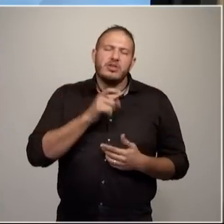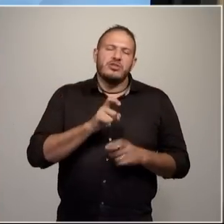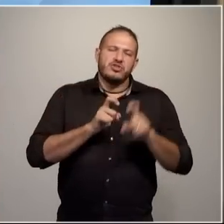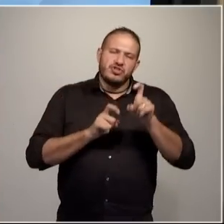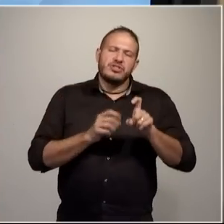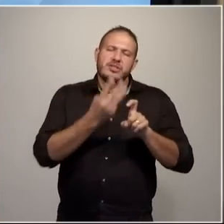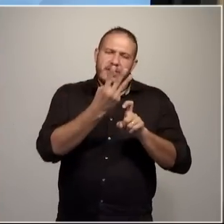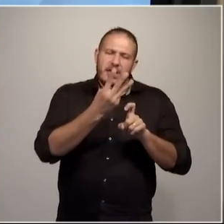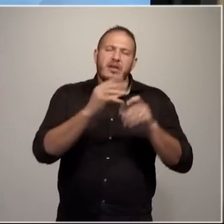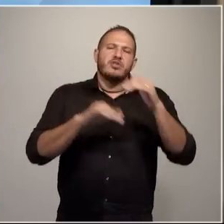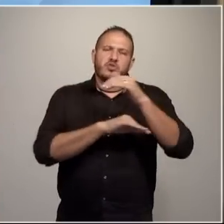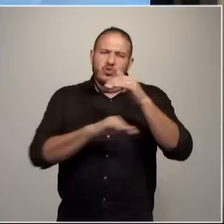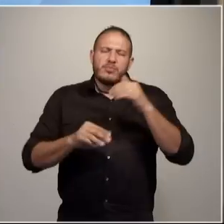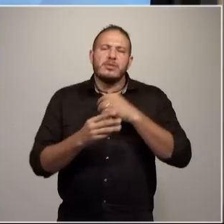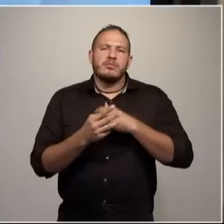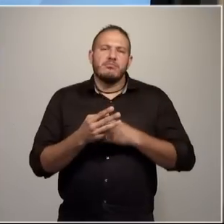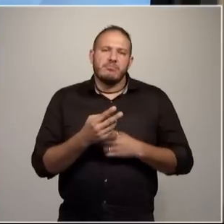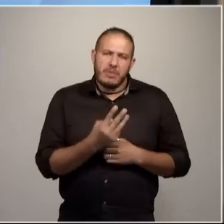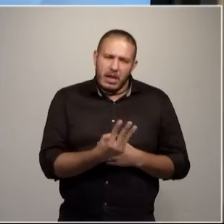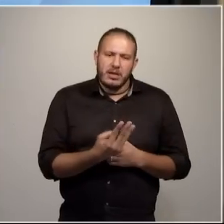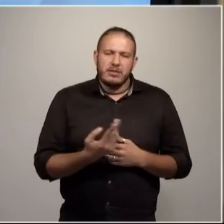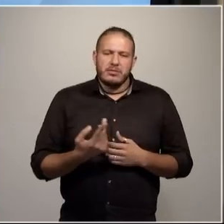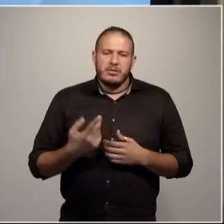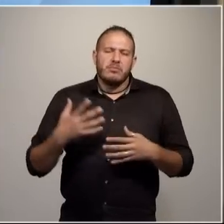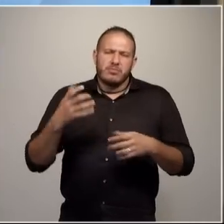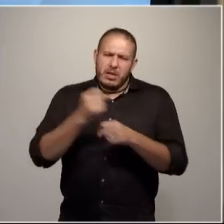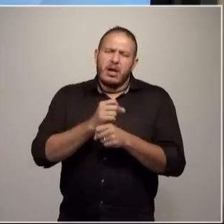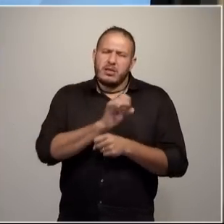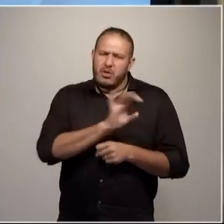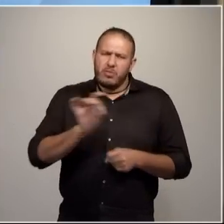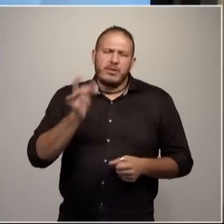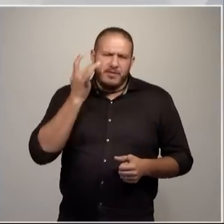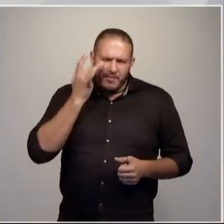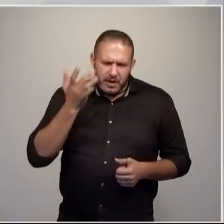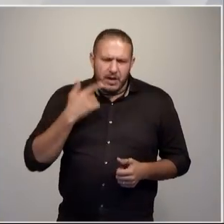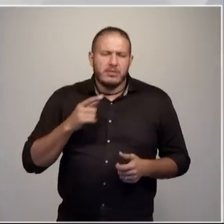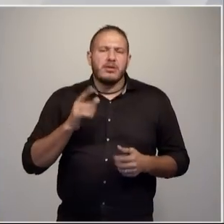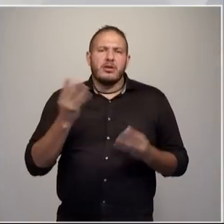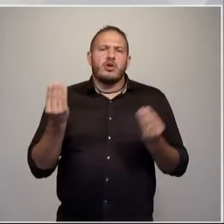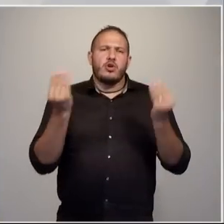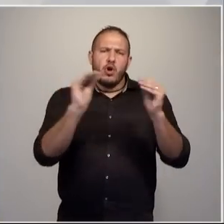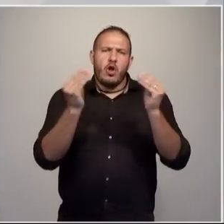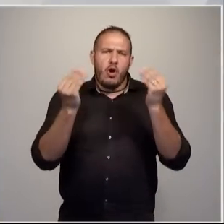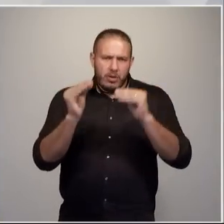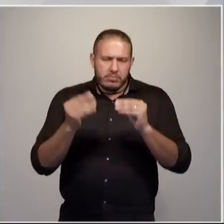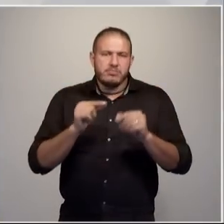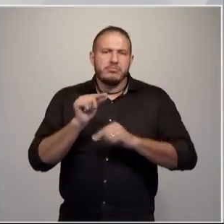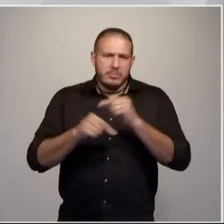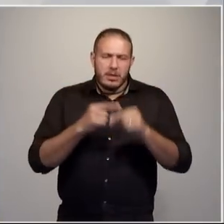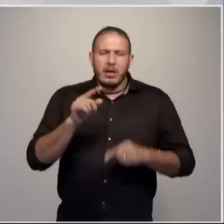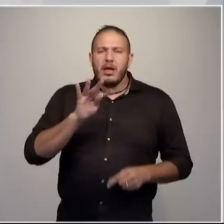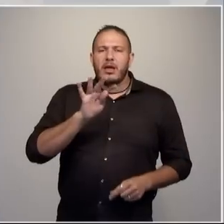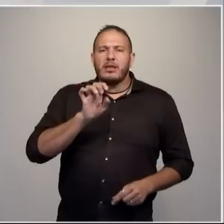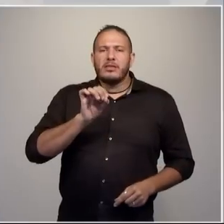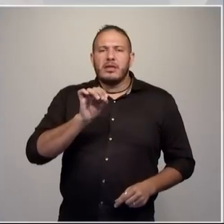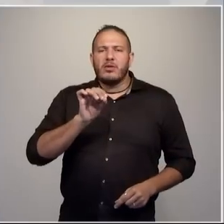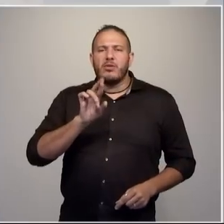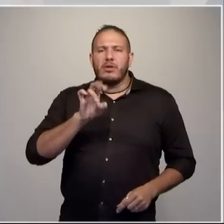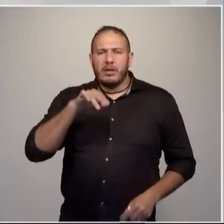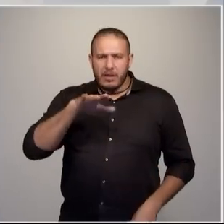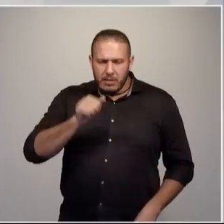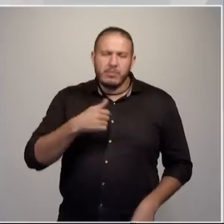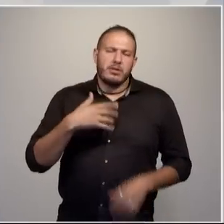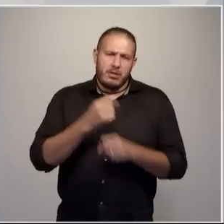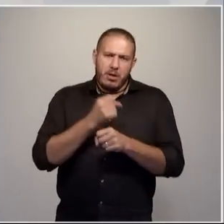3, 3x2 sobre 2. Para cada uma delas é fácil de fazer. Coloca nos extremos 0, 1, teorema fundamental do cálculo lá, do